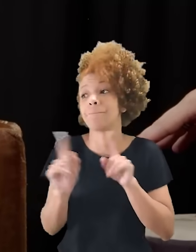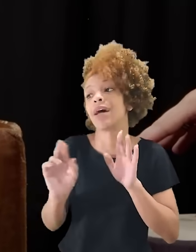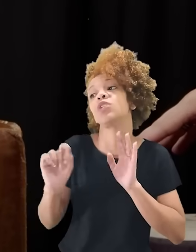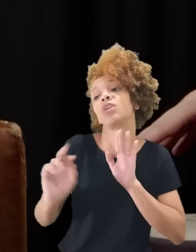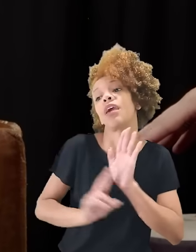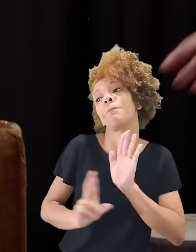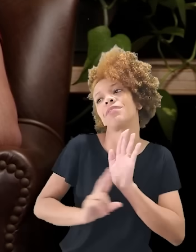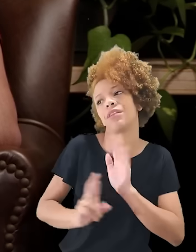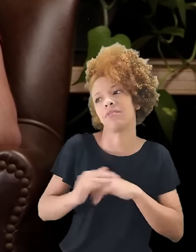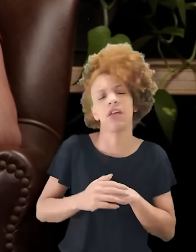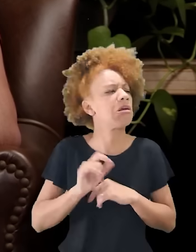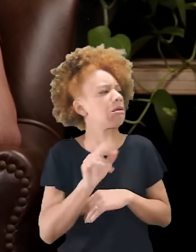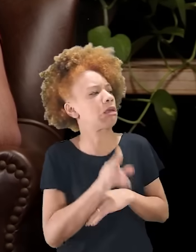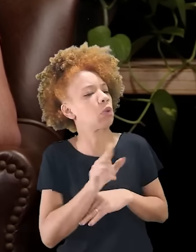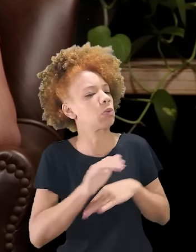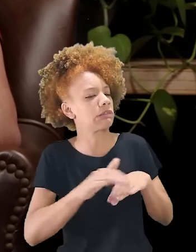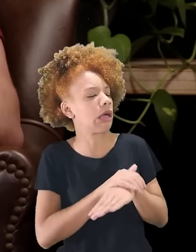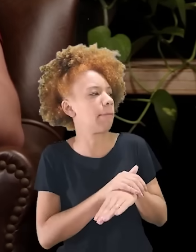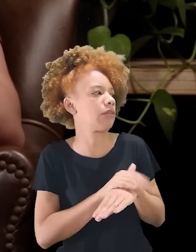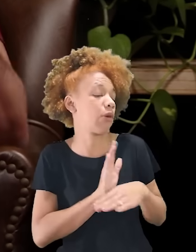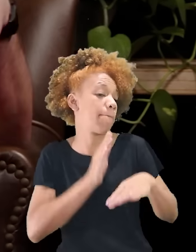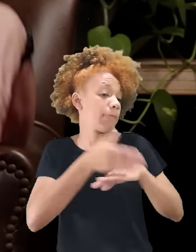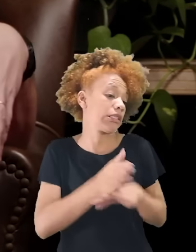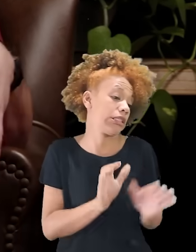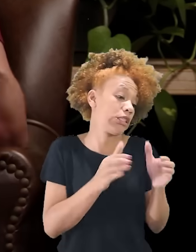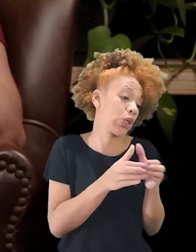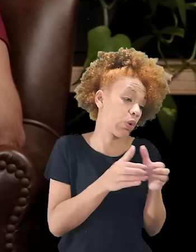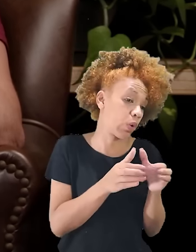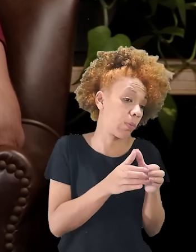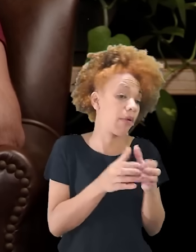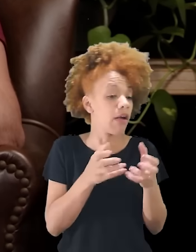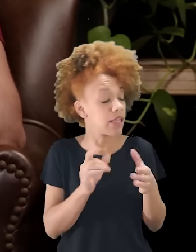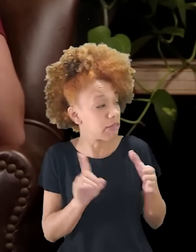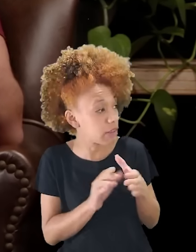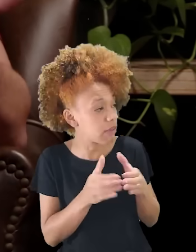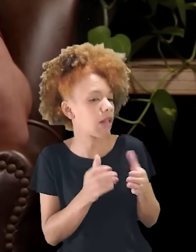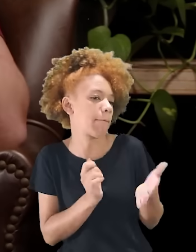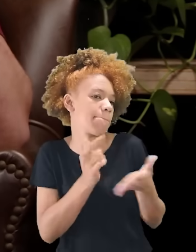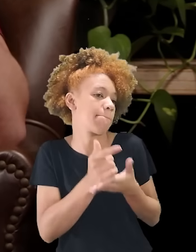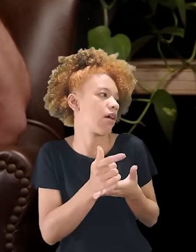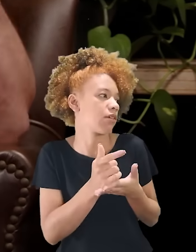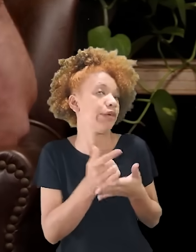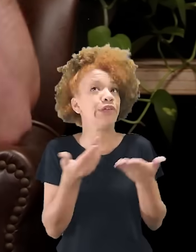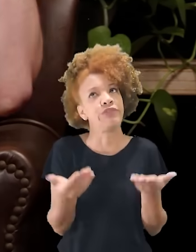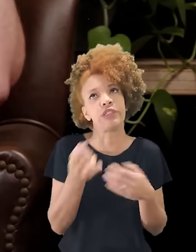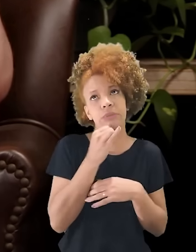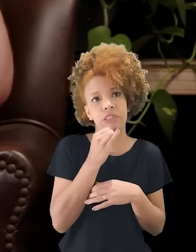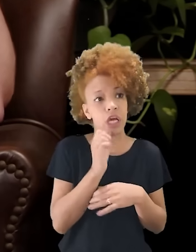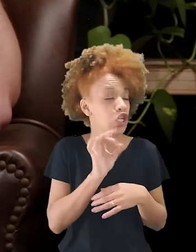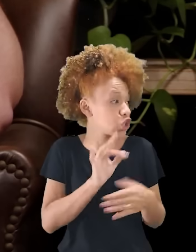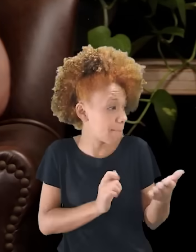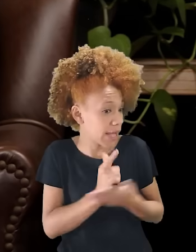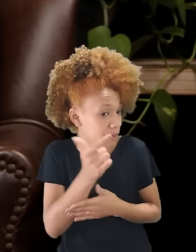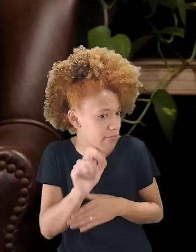representa pelo que ele representa quem usa esse sapato pertence a esse grupo quer entrar nesse grupo paga esses em vez de eu só pagar R